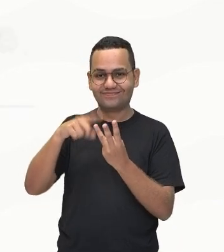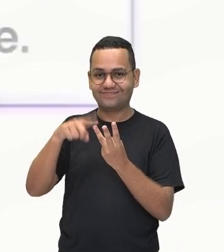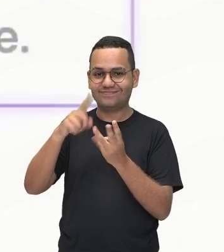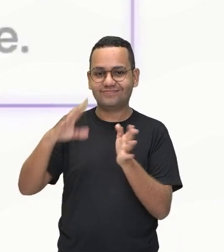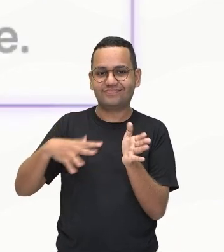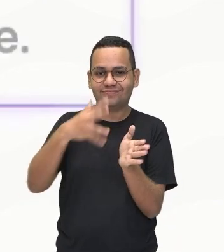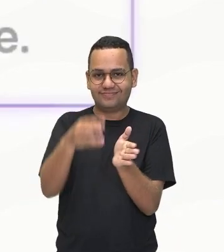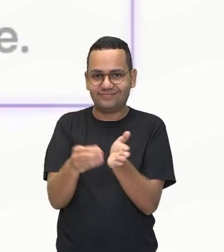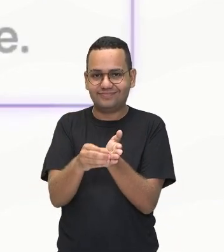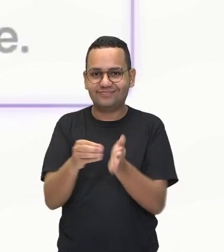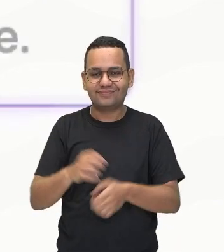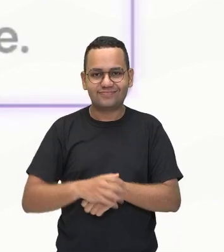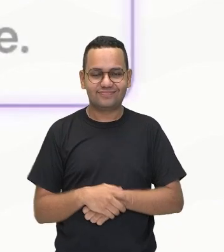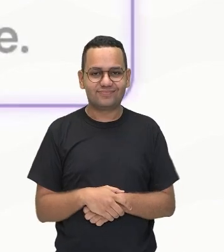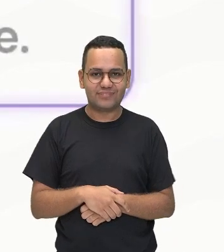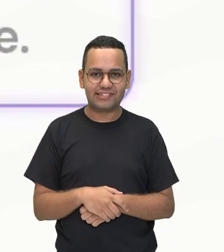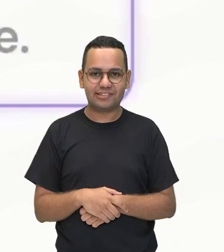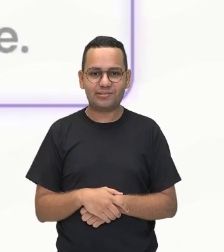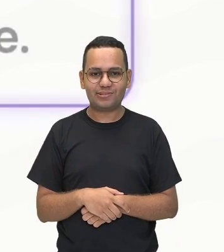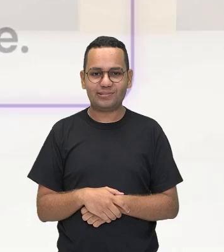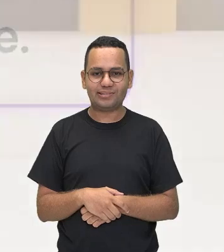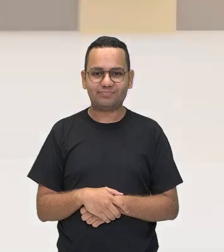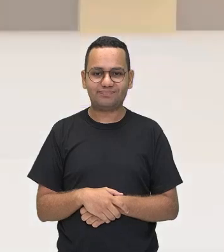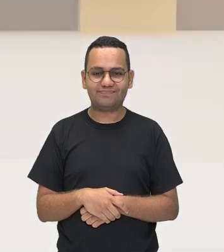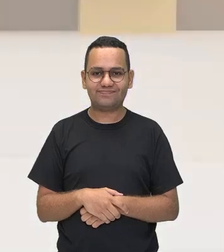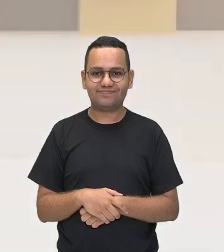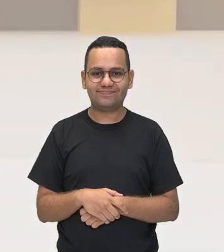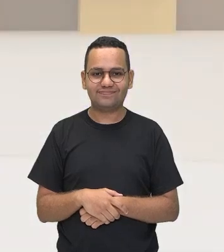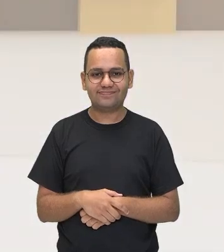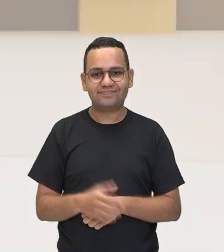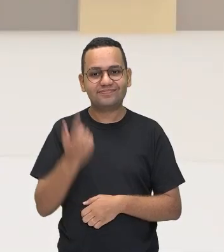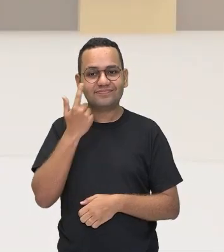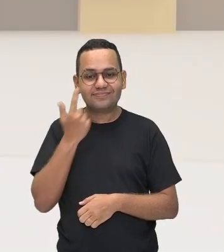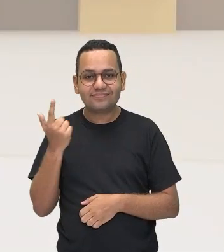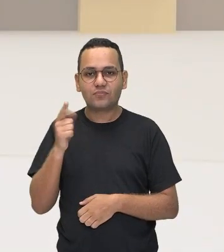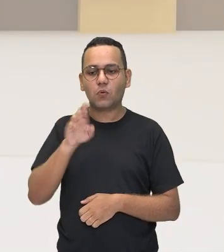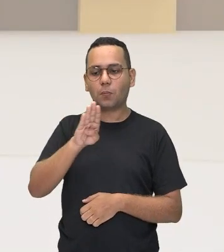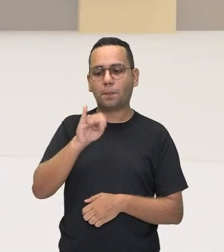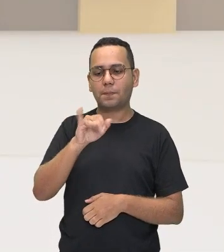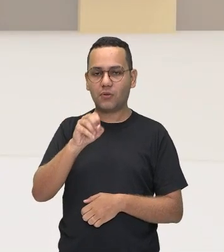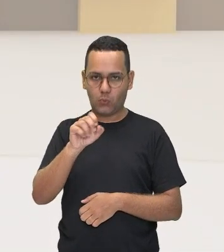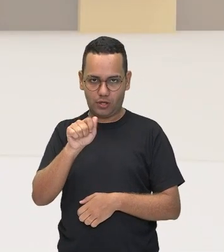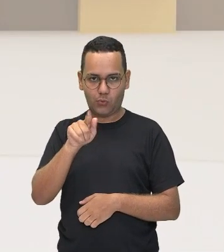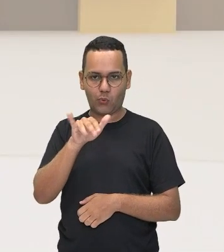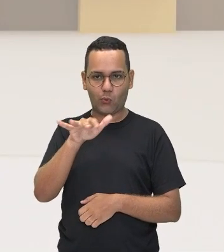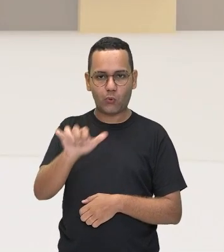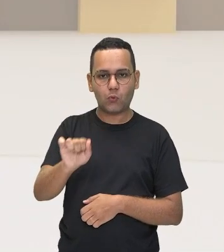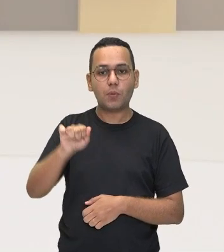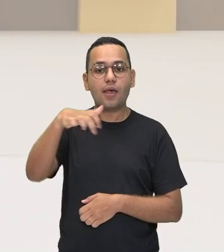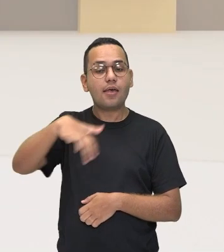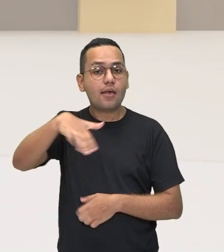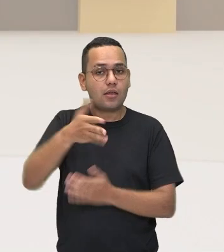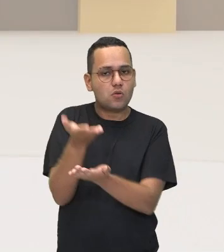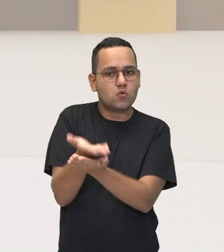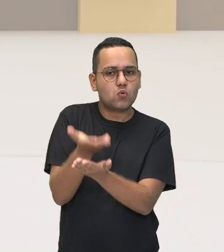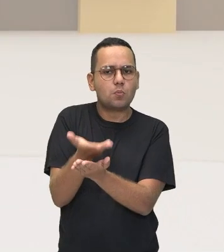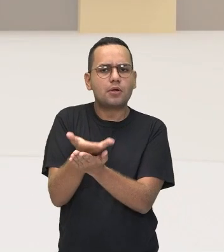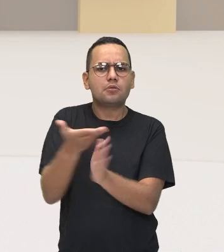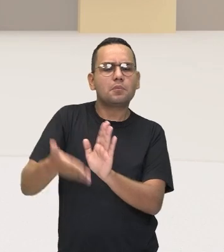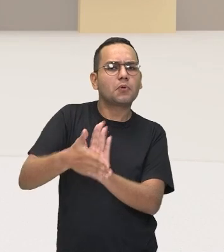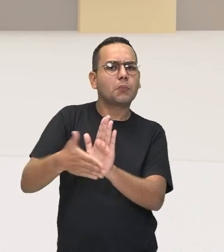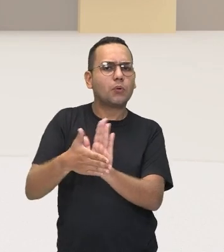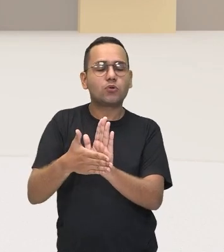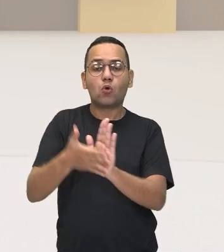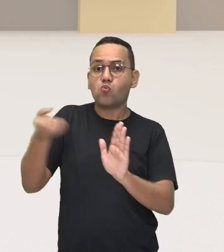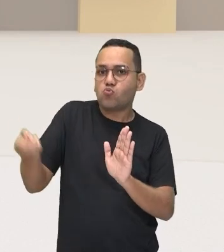Amazônia, certo? Então, olha aí, na Amazônia, bioeconomia é uma área de estudo que propõe um novo modelo